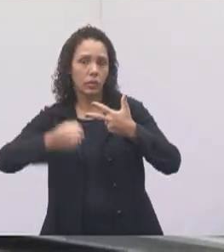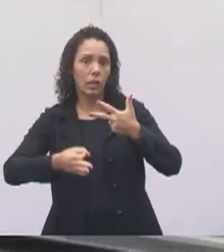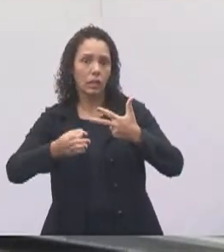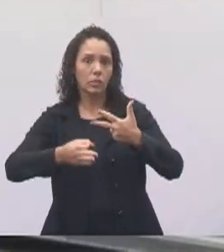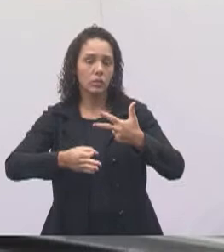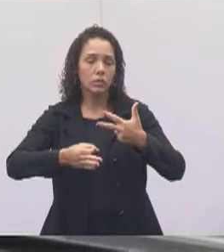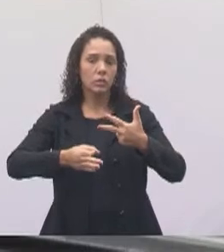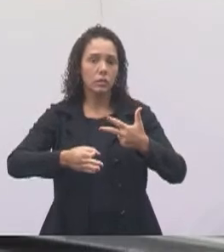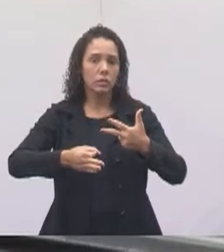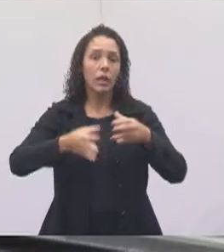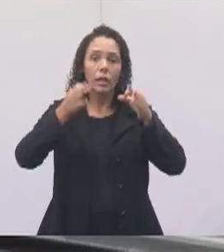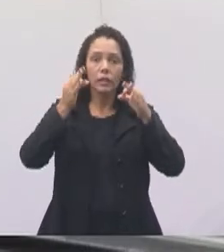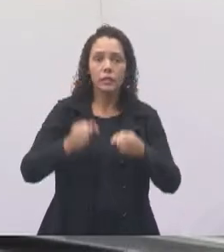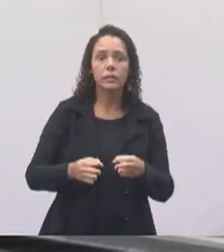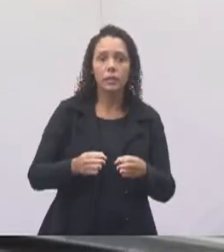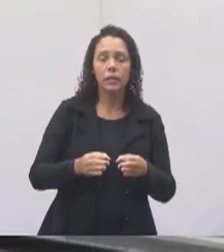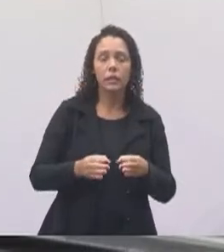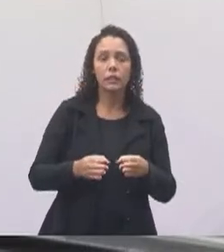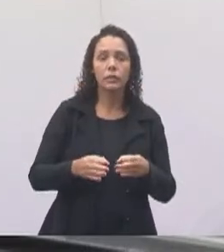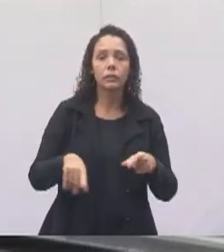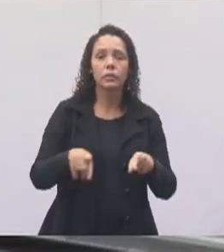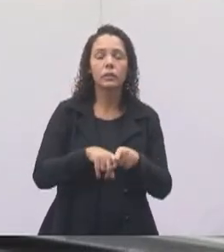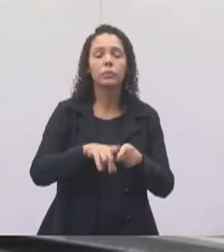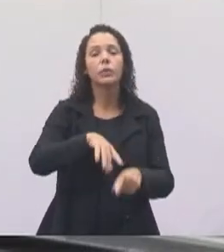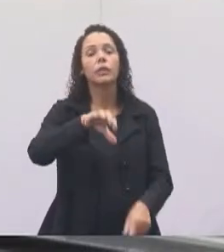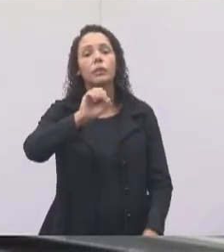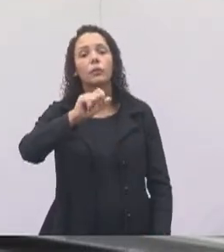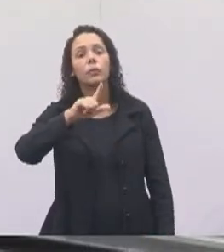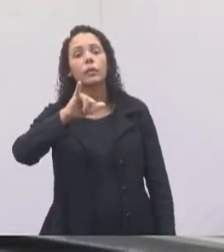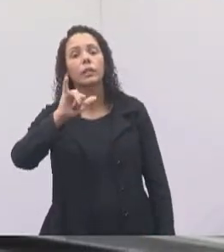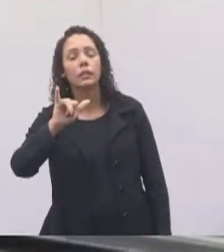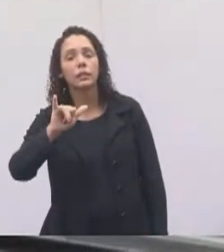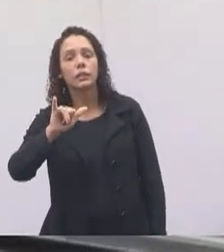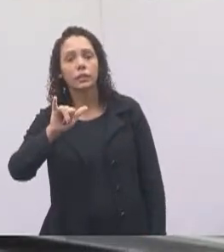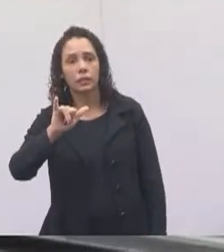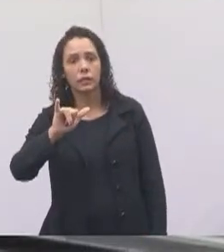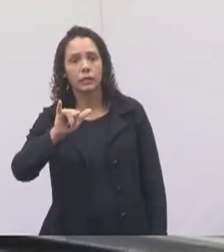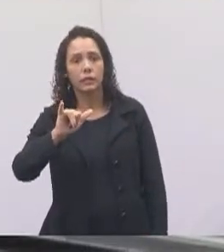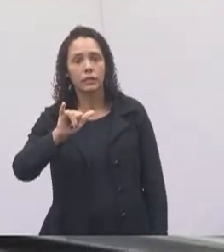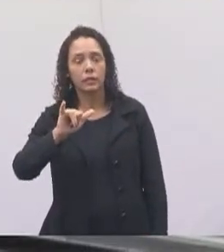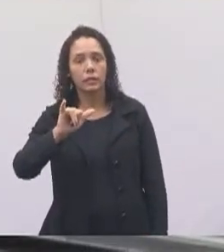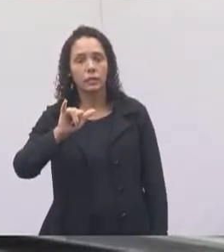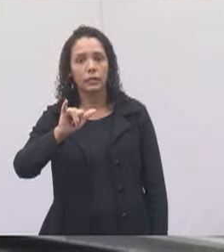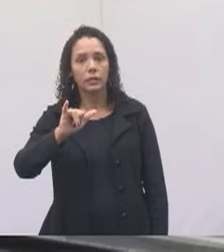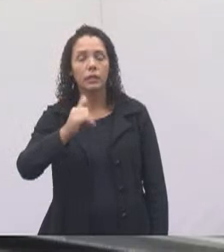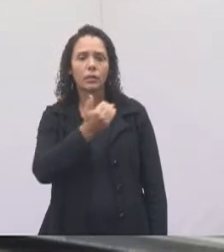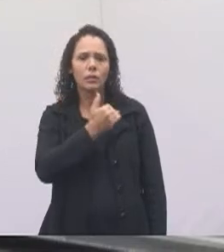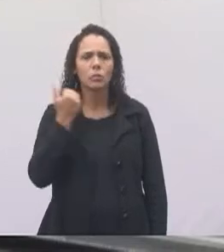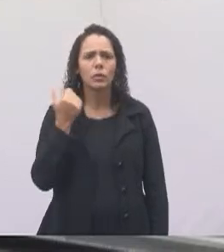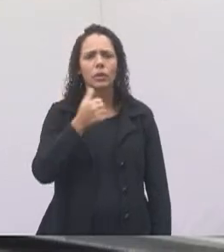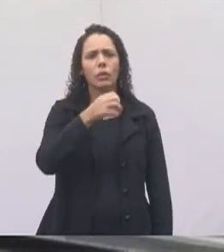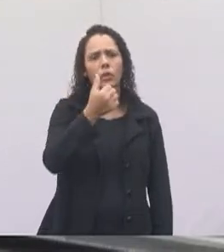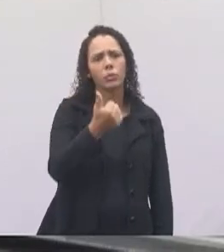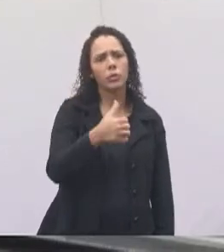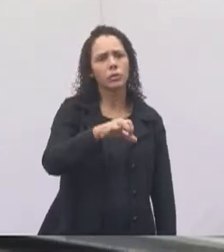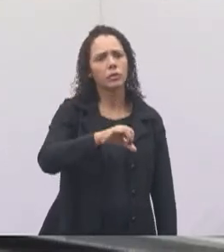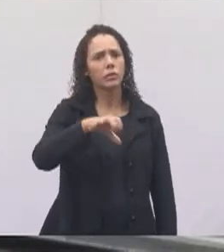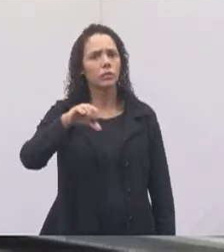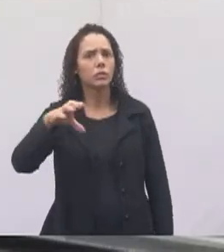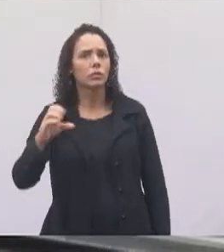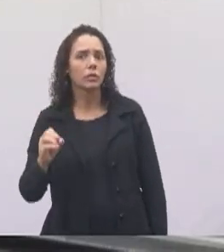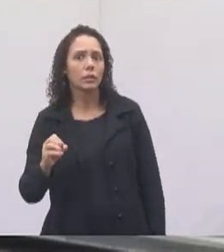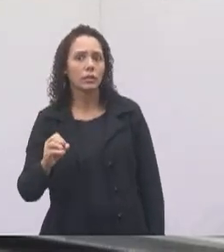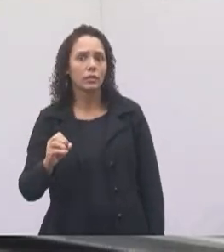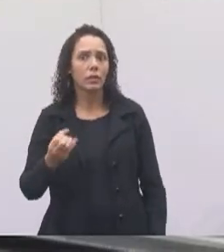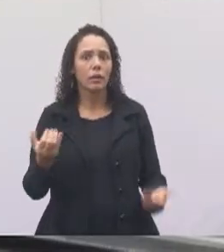certeza tanto ele como o saudoso Eli Lopes Meireles, que é o papa do direito administrativo, faleceu em 1990, devem